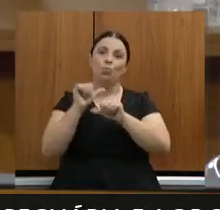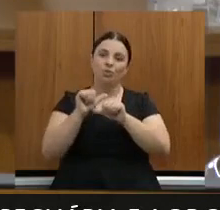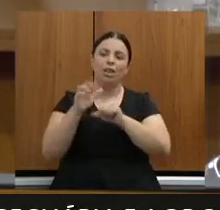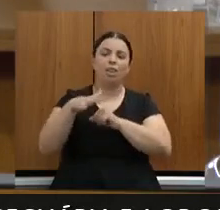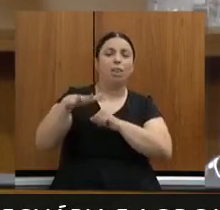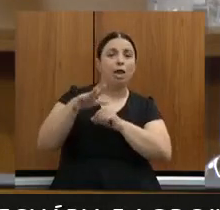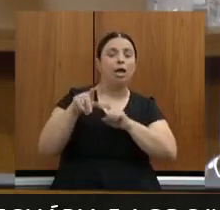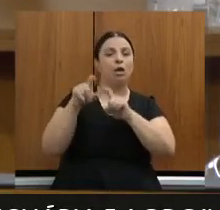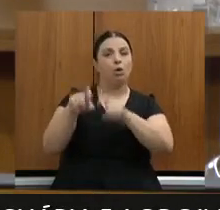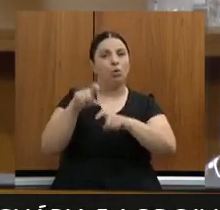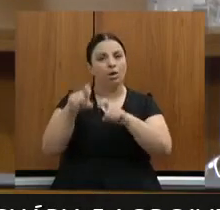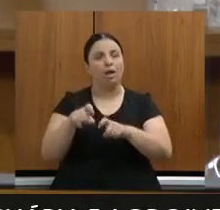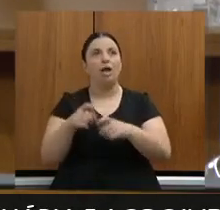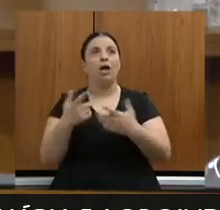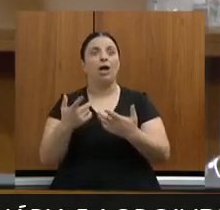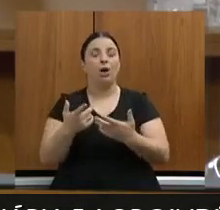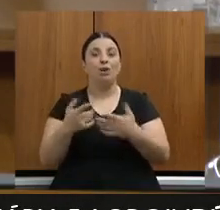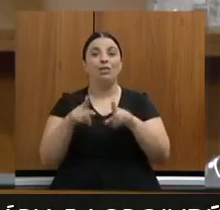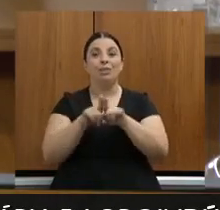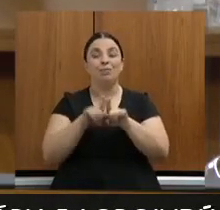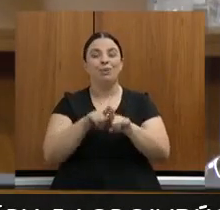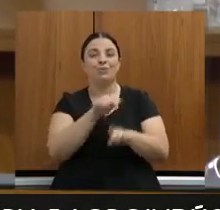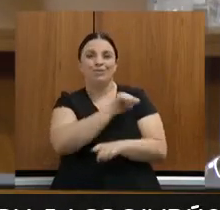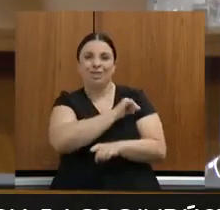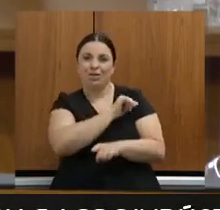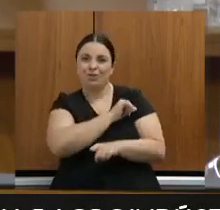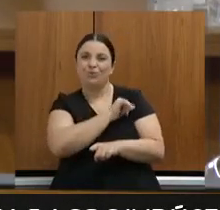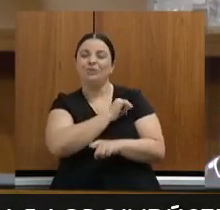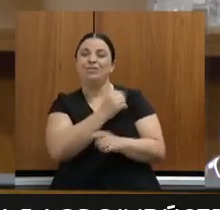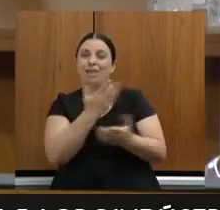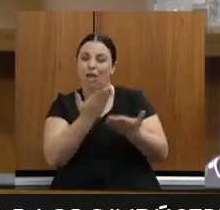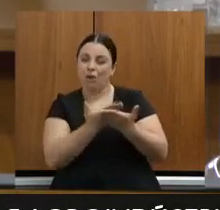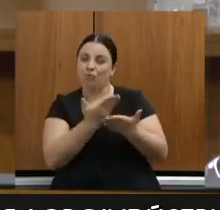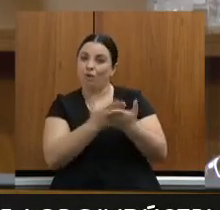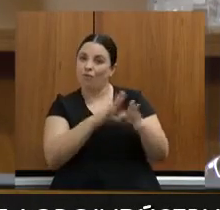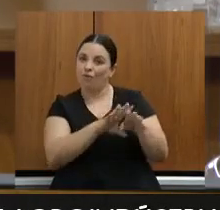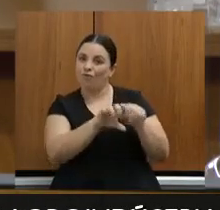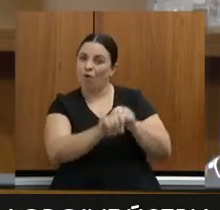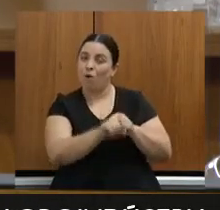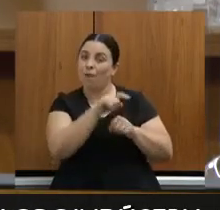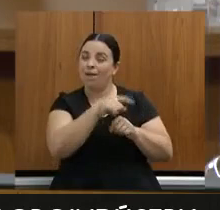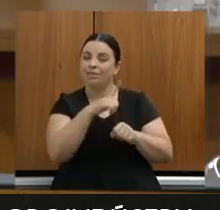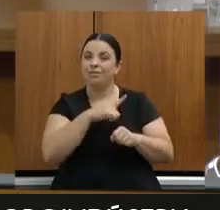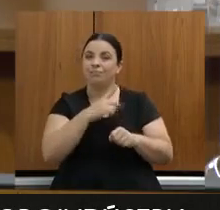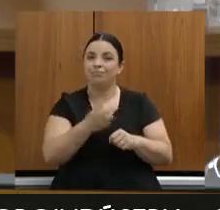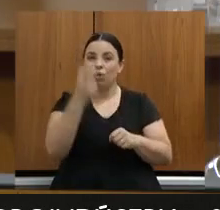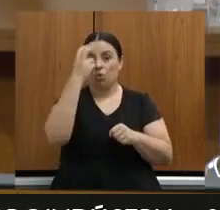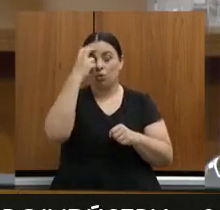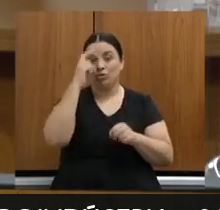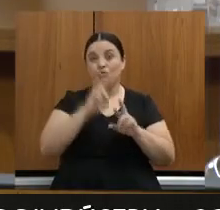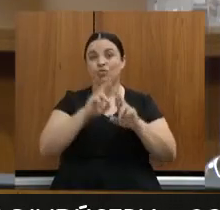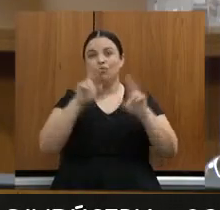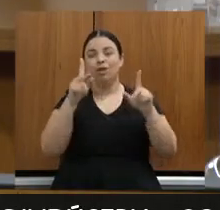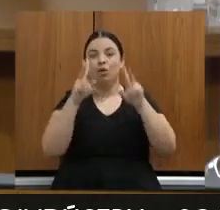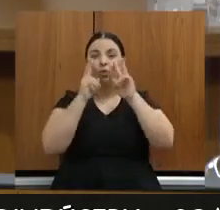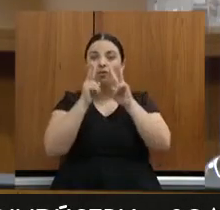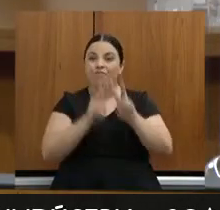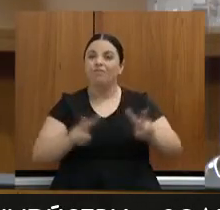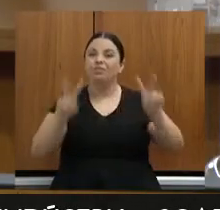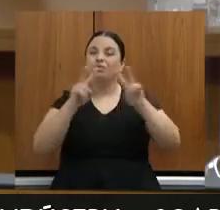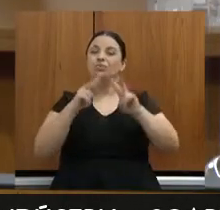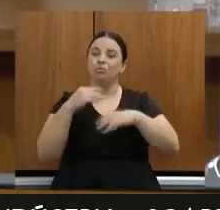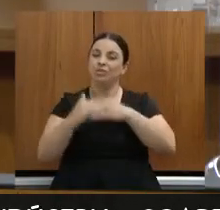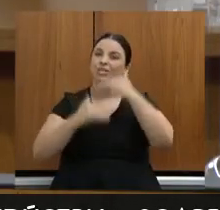de cultura nos valores que estão sendo formados nessas universidades para que tem a visão do desenvolvimento sustentável na